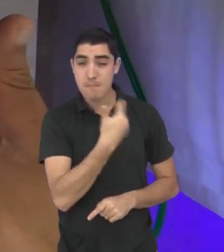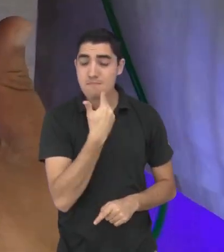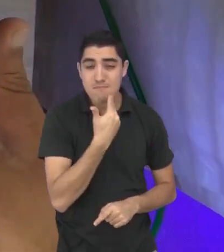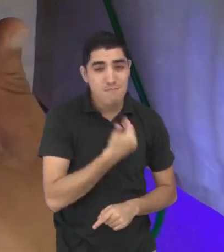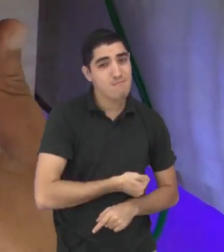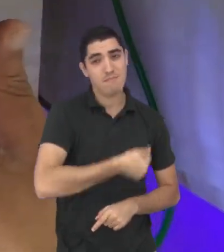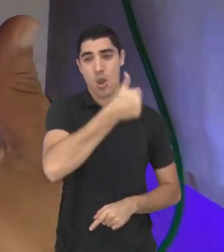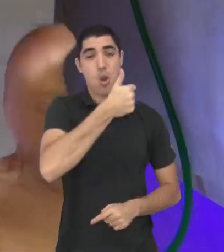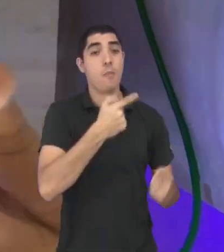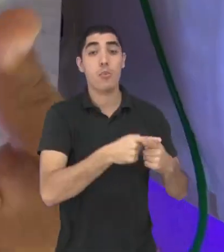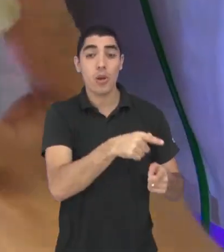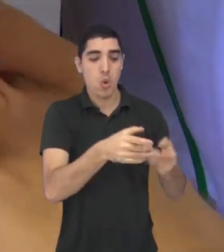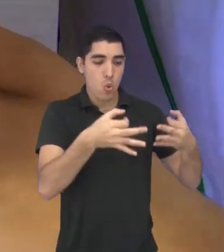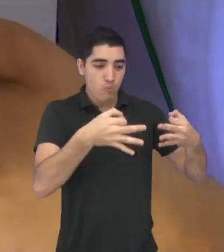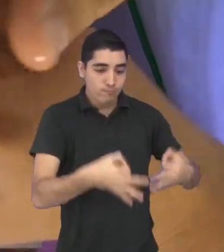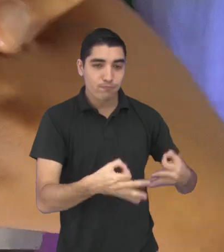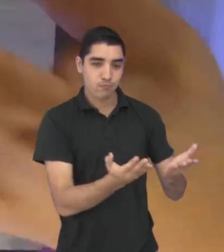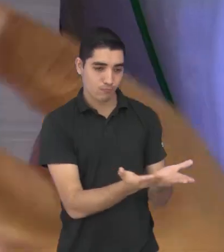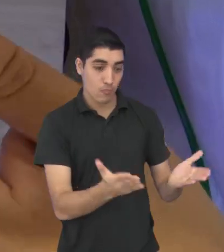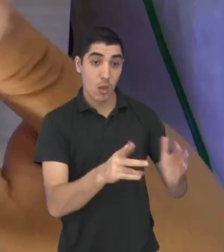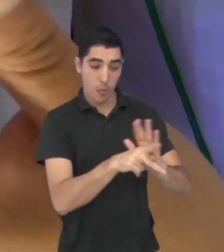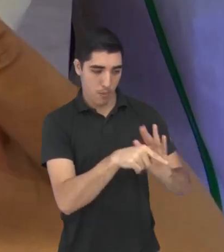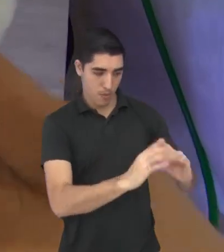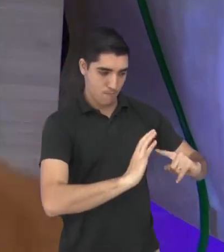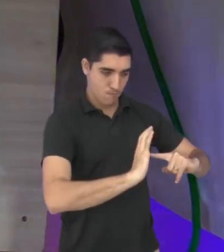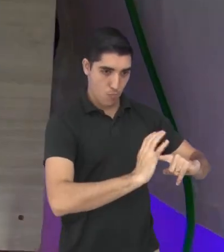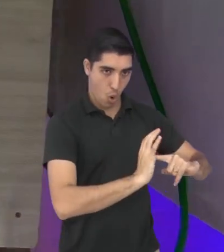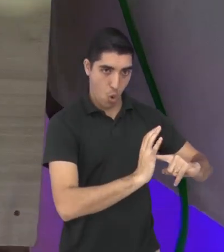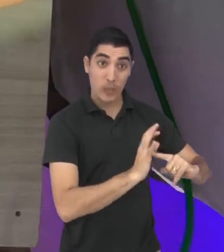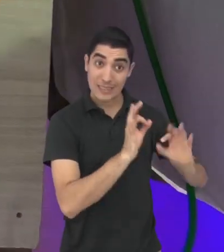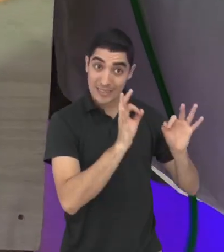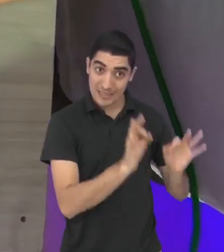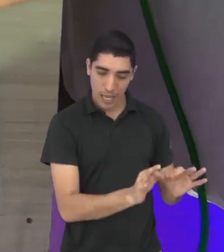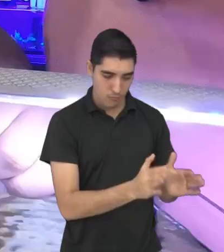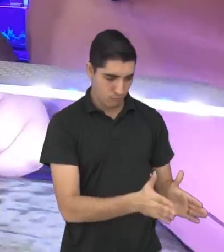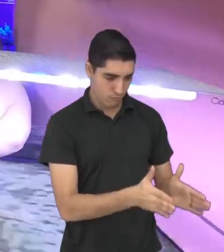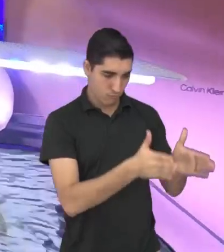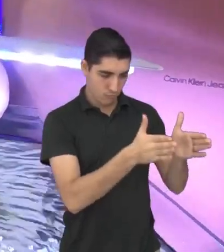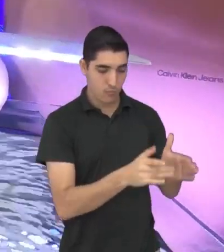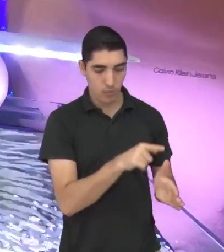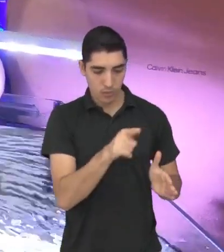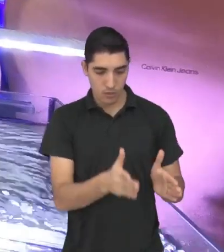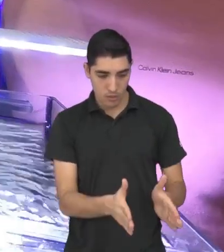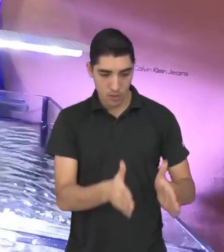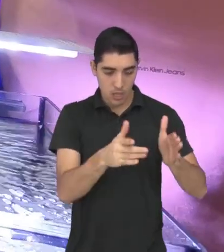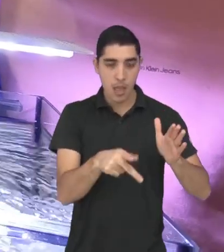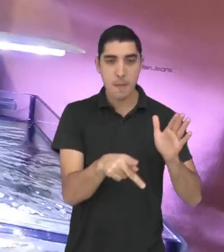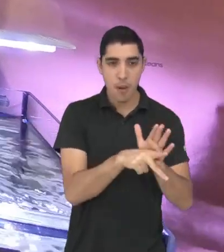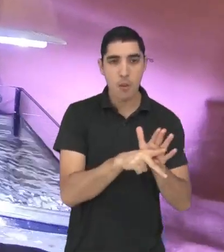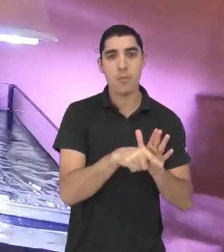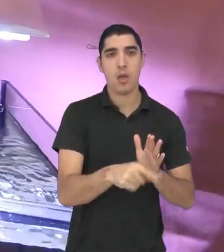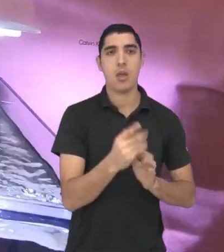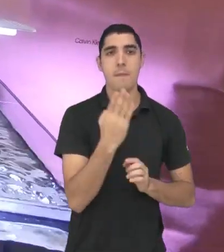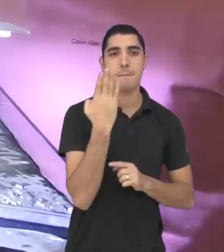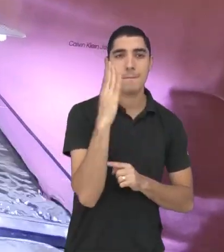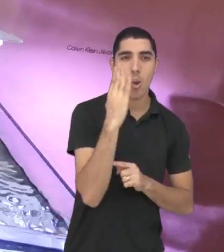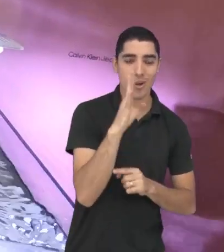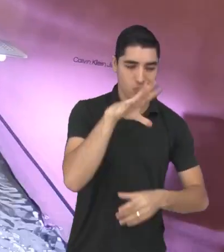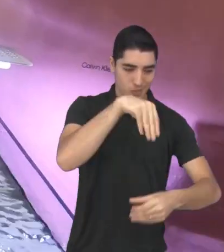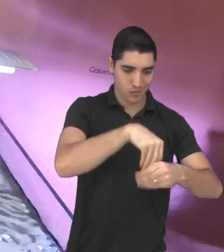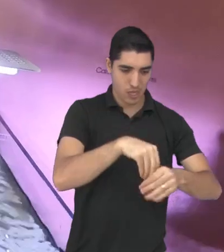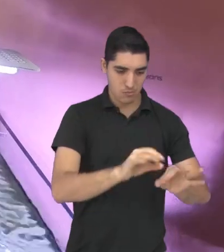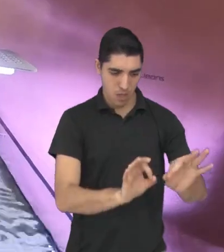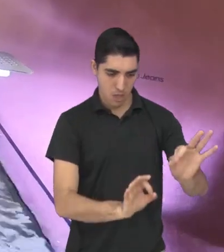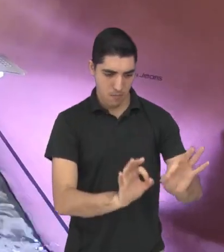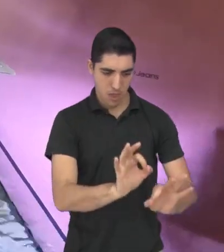todos, porque ele tem um espaço adequado só para a bomba, ele tem o espaço para as mídias biológicas, onde vão fazer a biologia